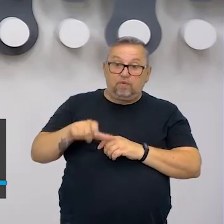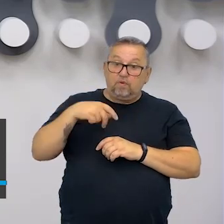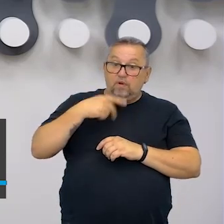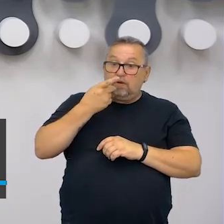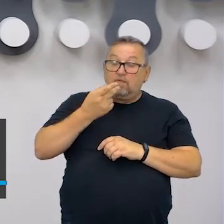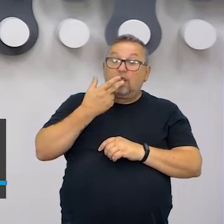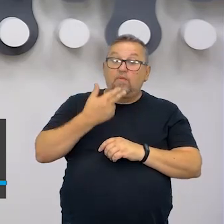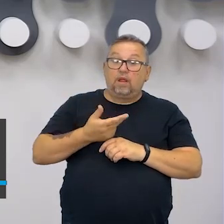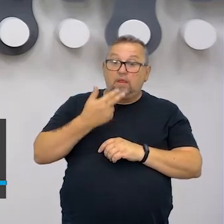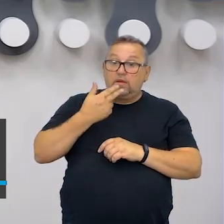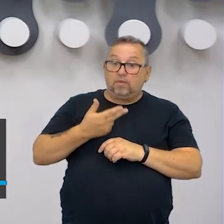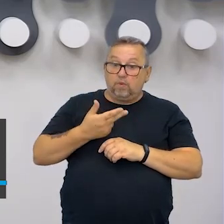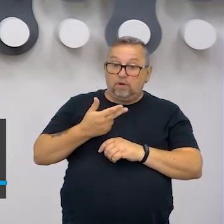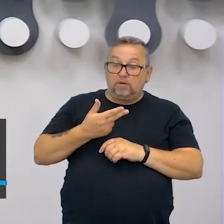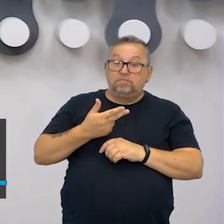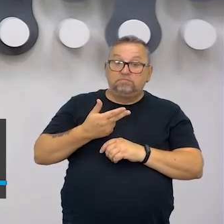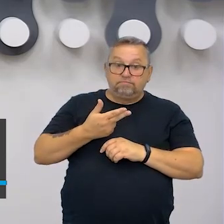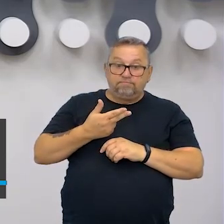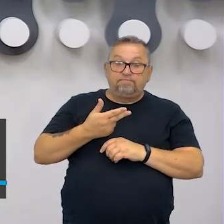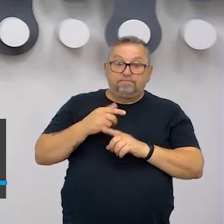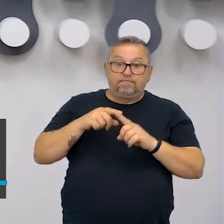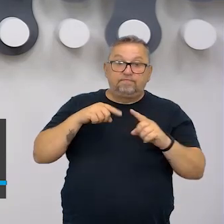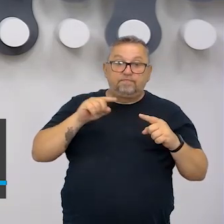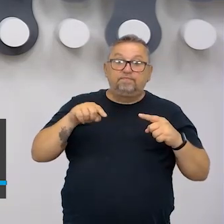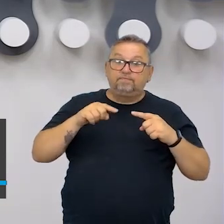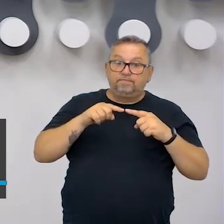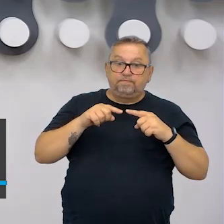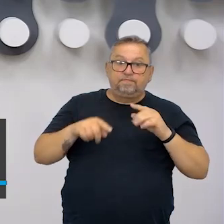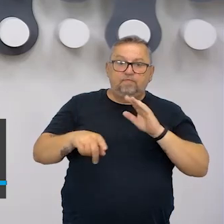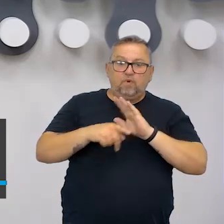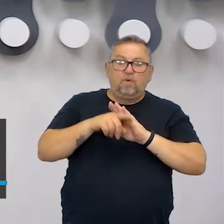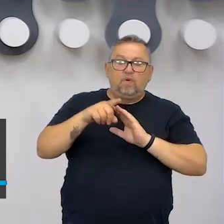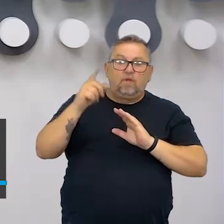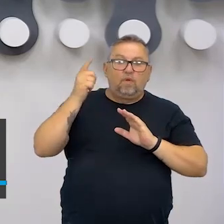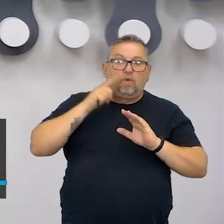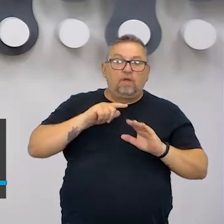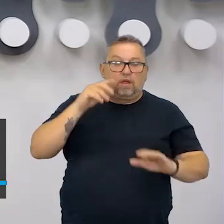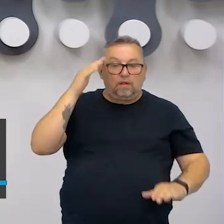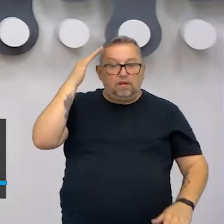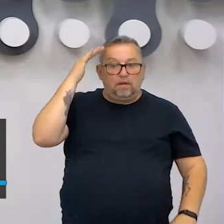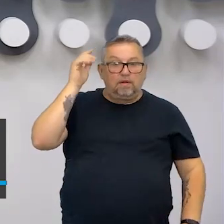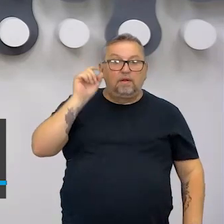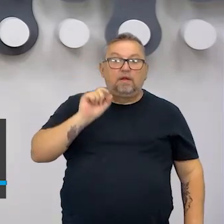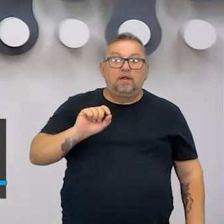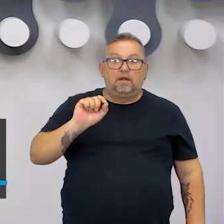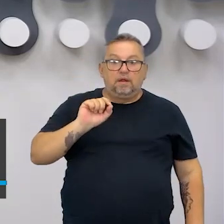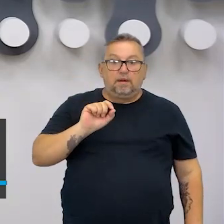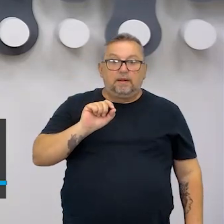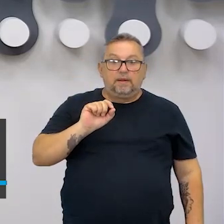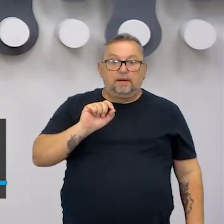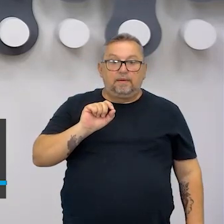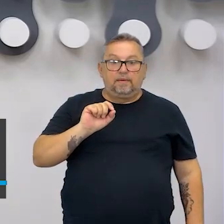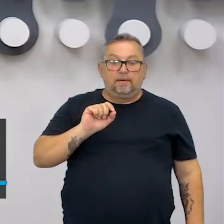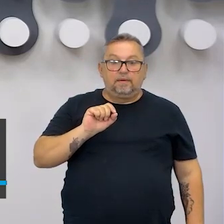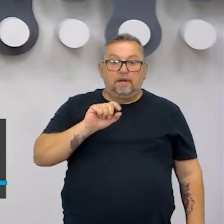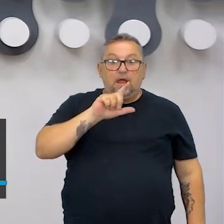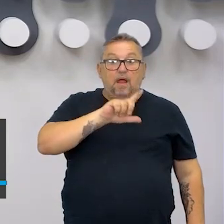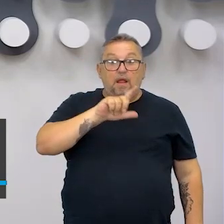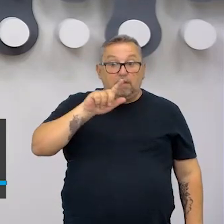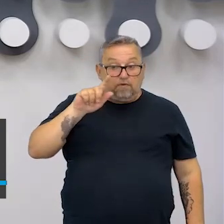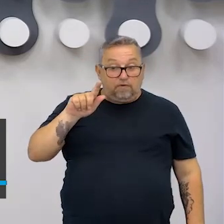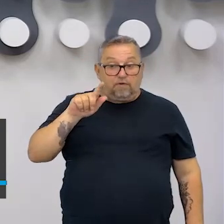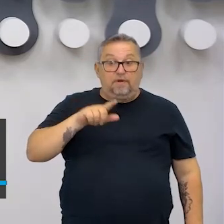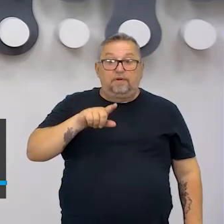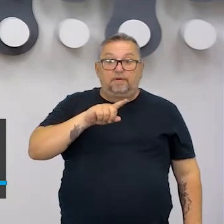né, essa língua é algo objetivo, né? Você entende, então, que, enfim, a linguagem, isso que